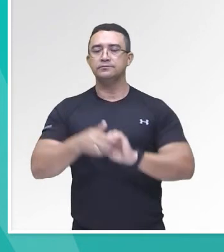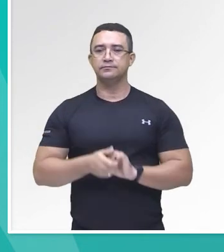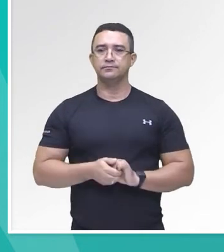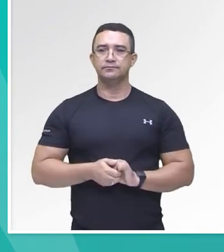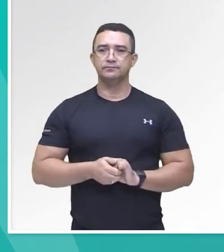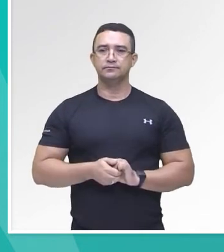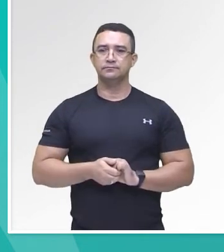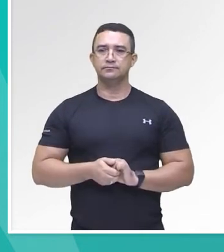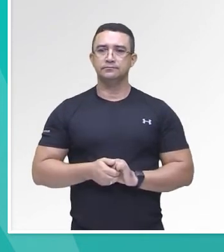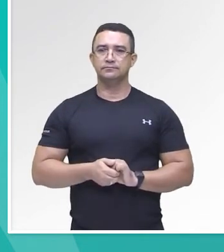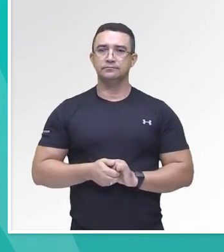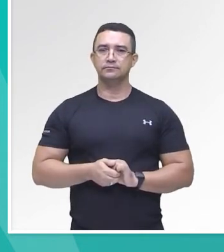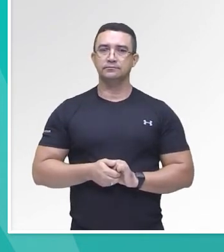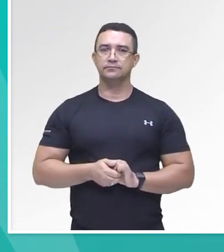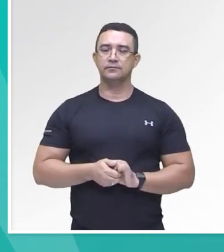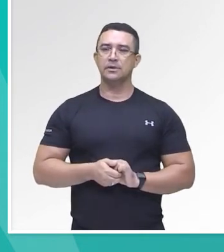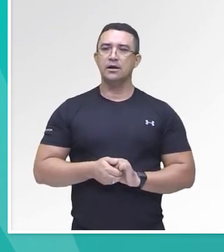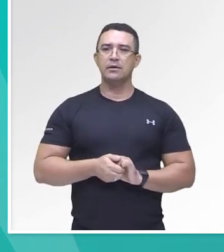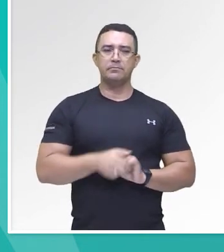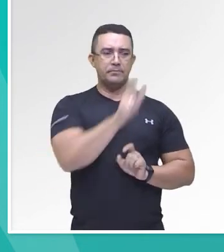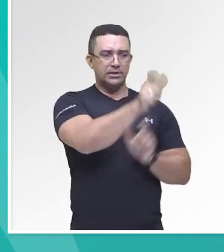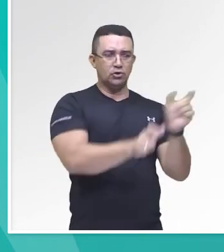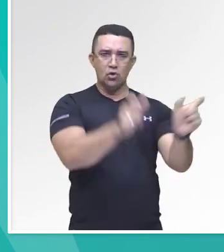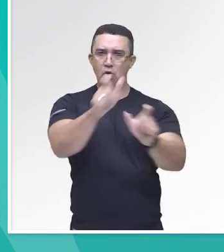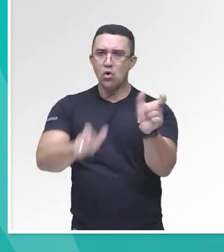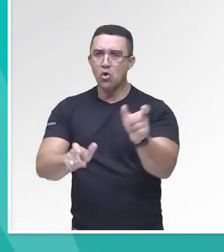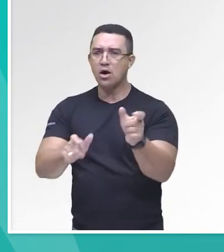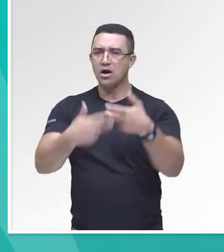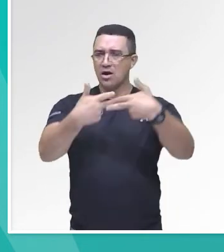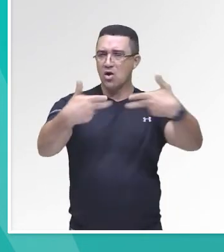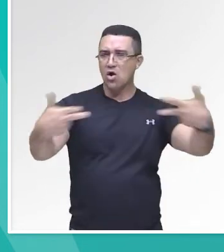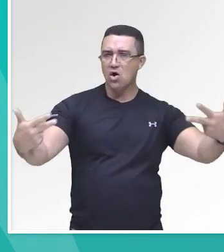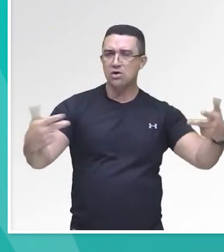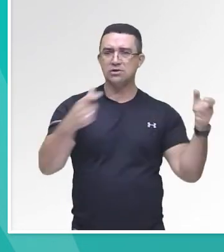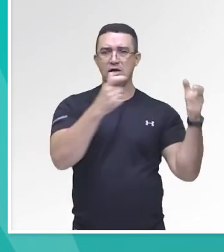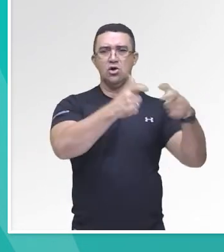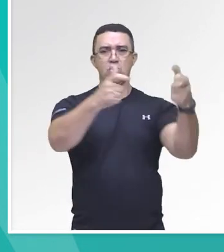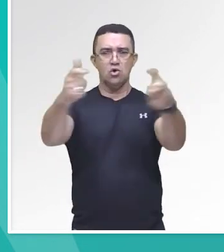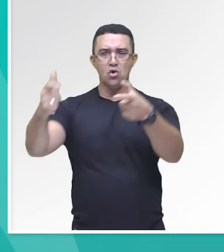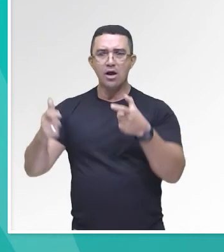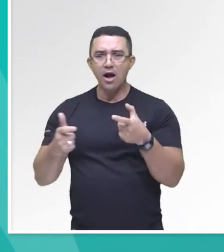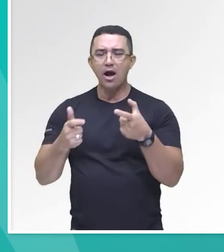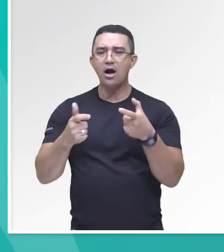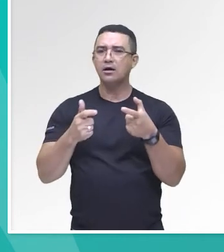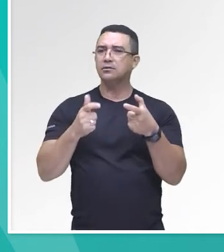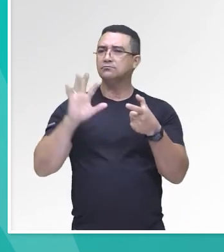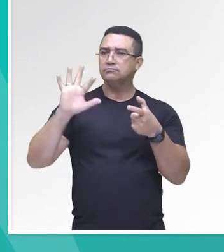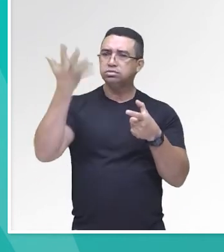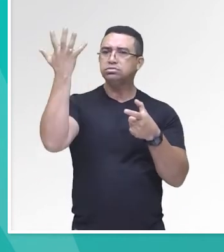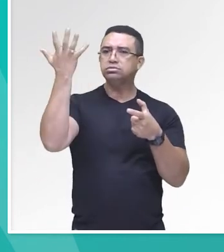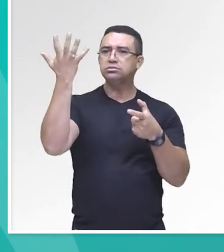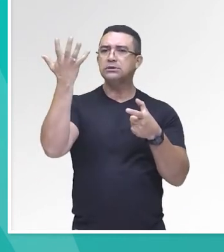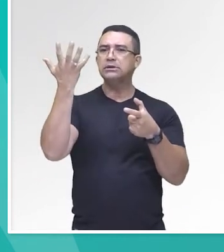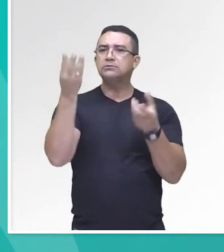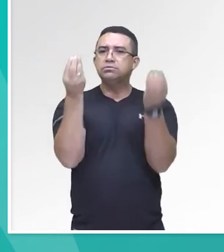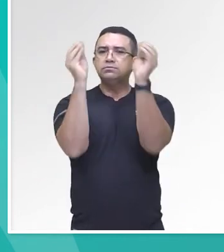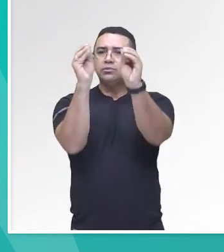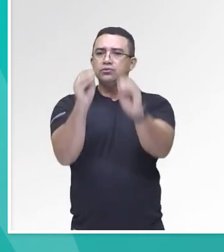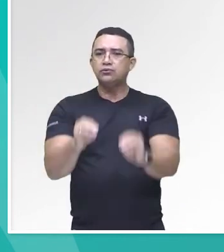são as referências a pessoas, coisas, lugares, fatos que são introduzidas e